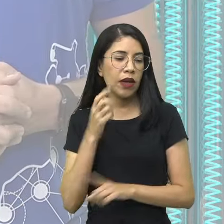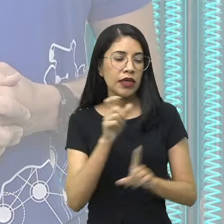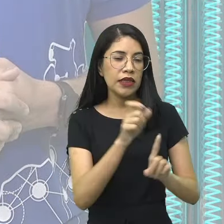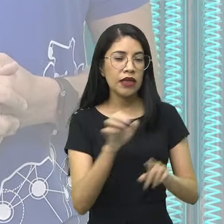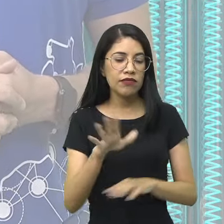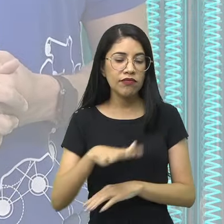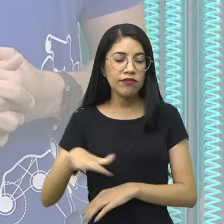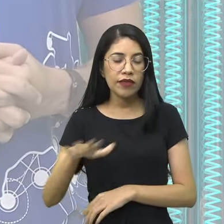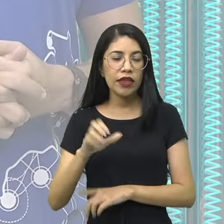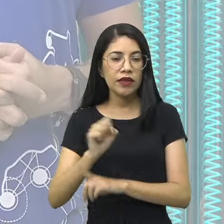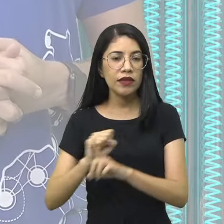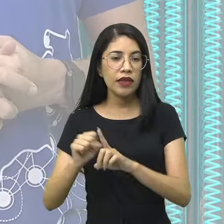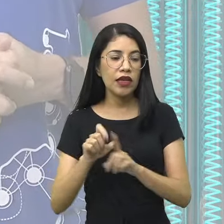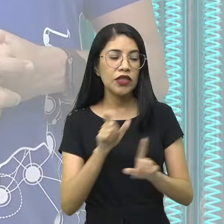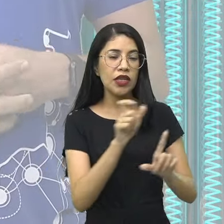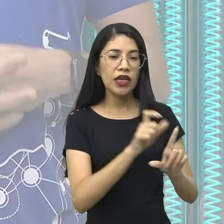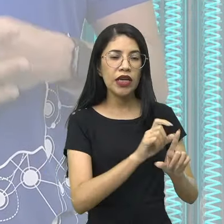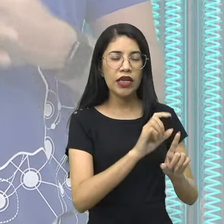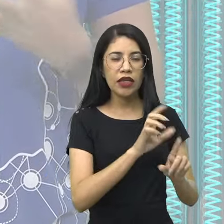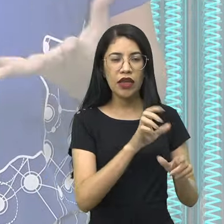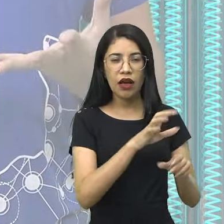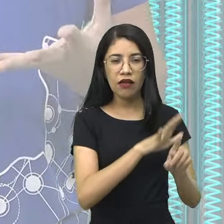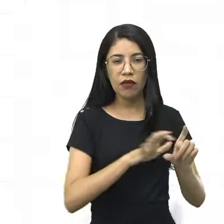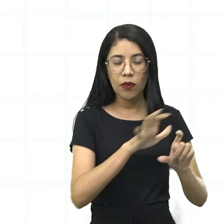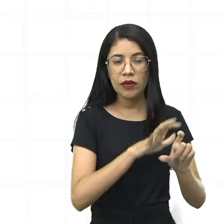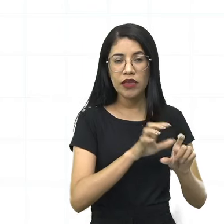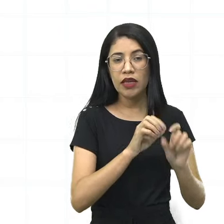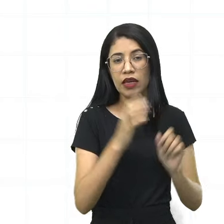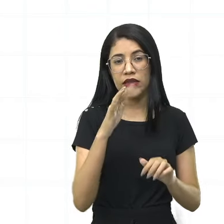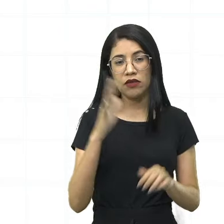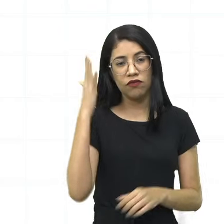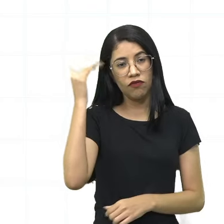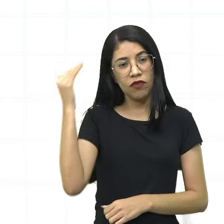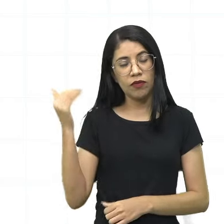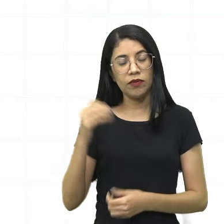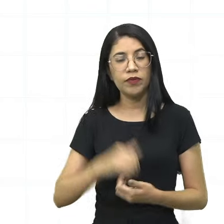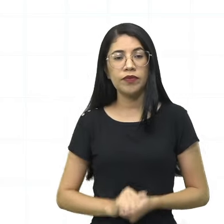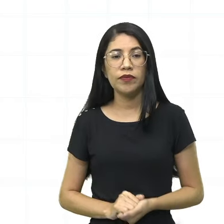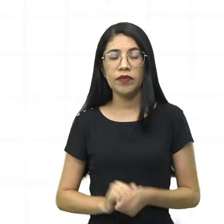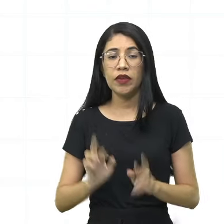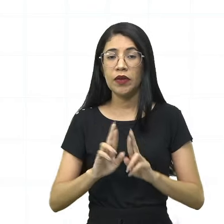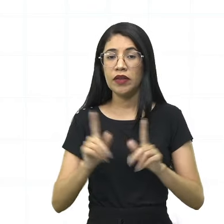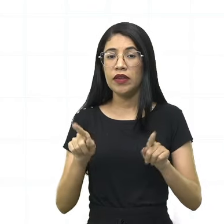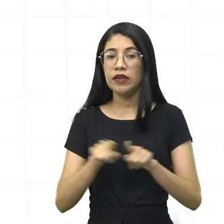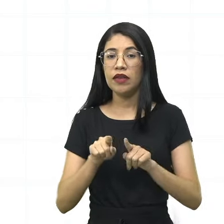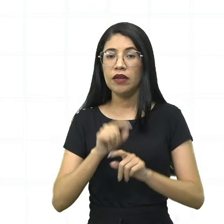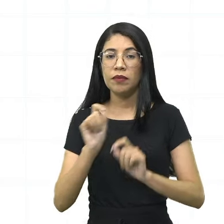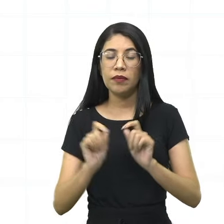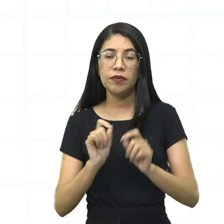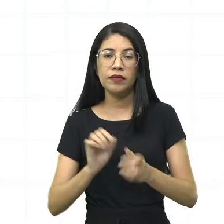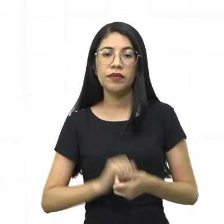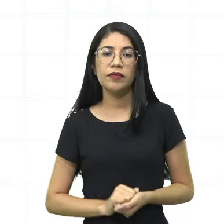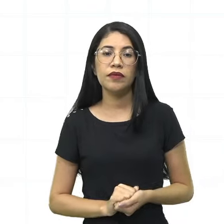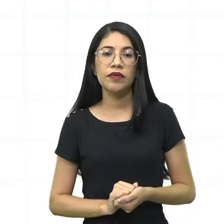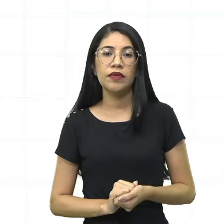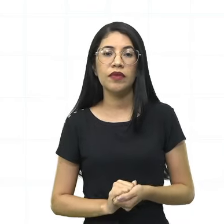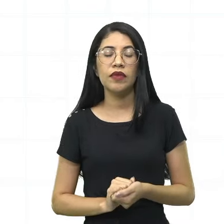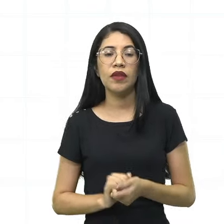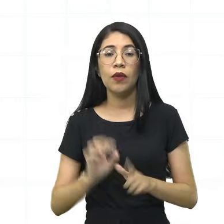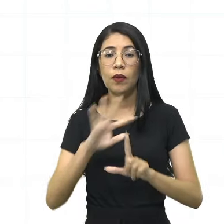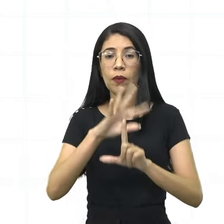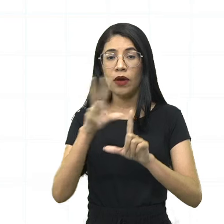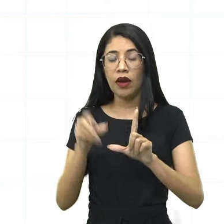aparecendo aí, certo? Então, continuando, né, a diferença entre eles, tanto o cartoon quanto a